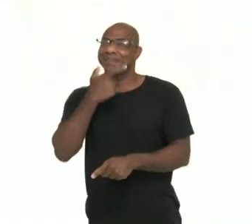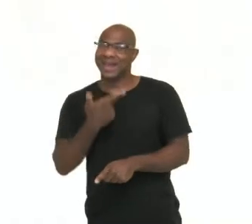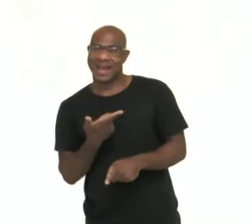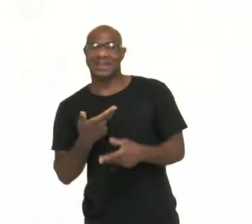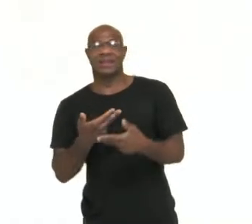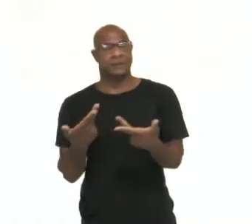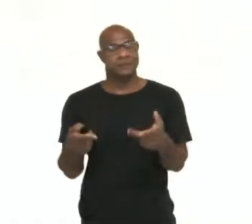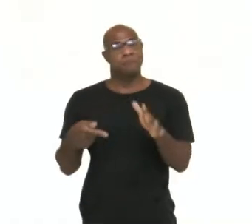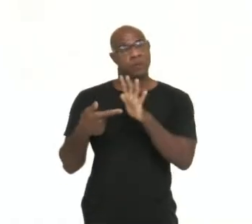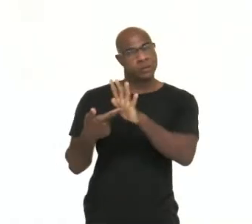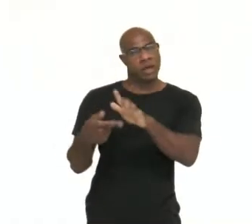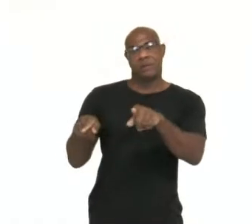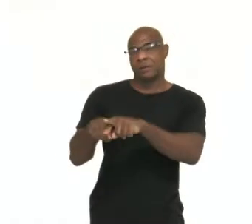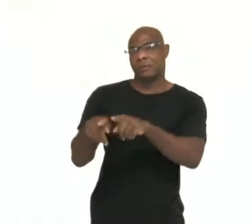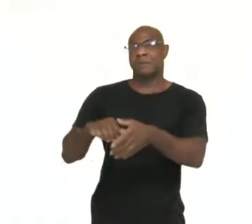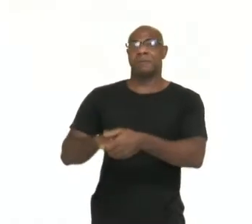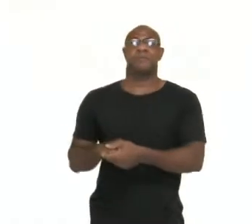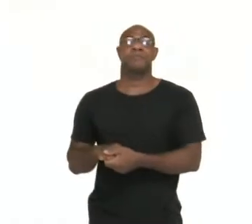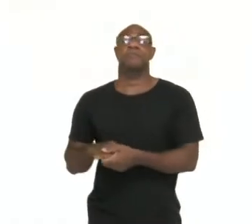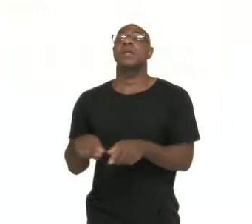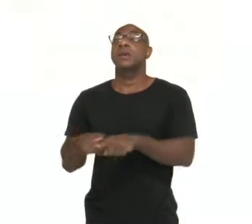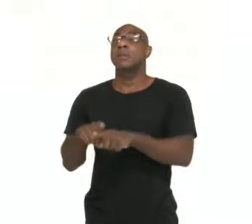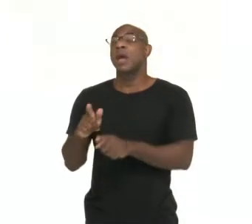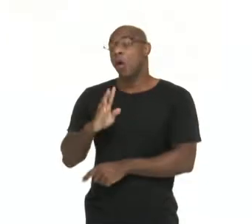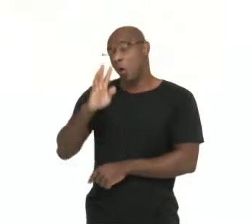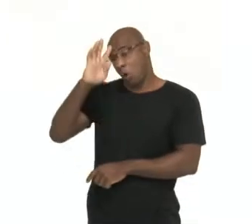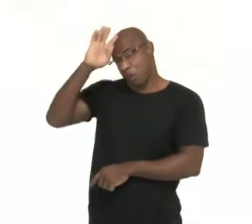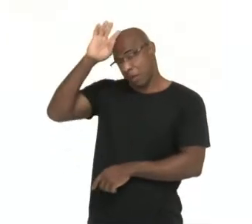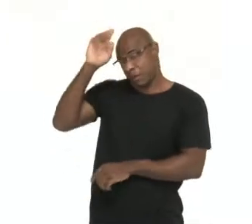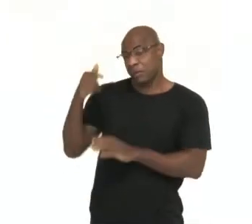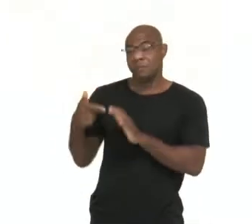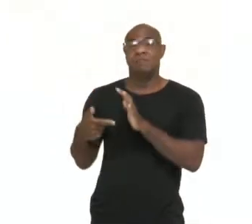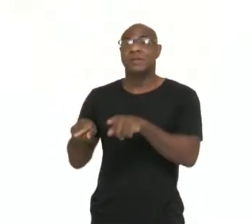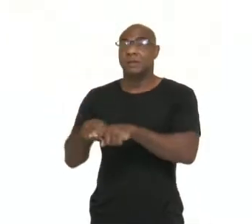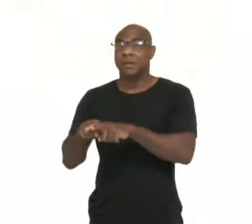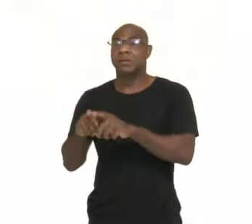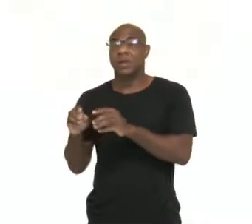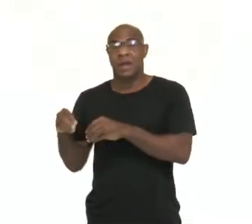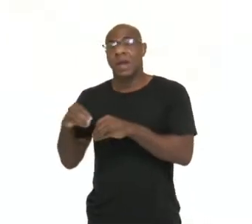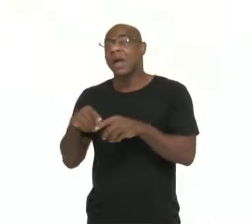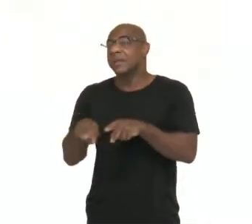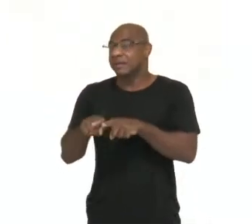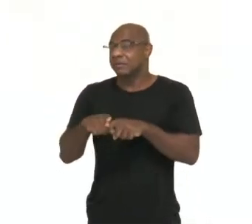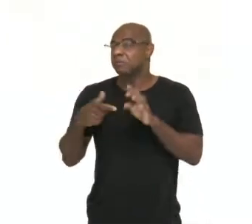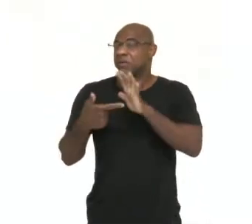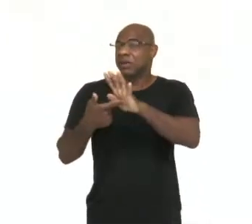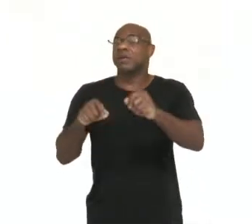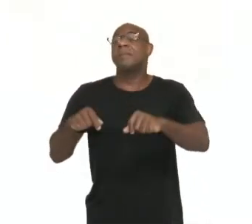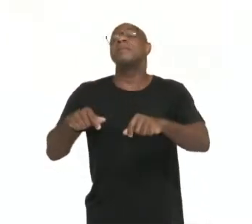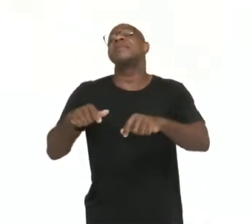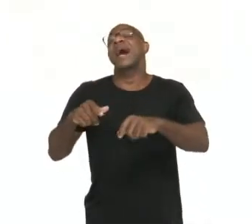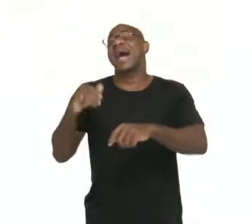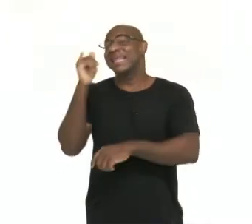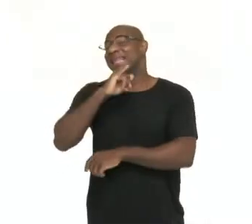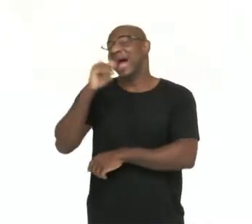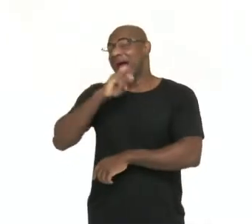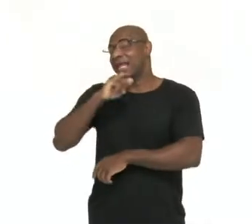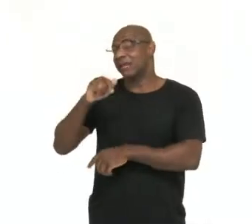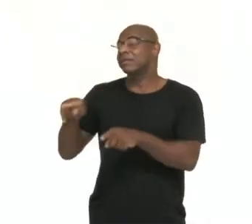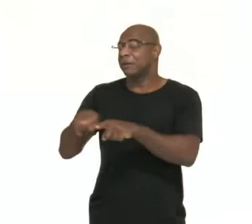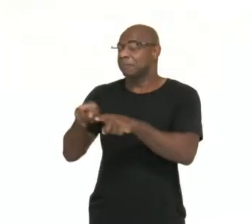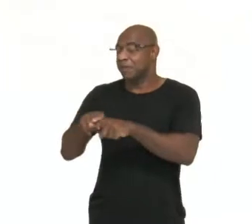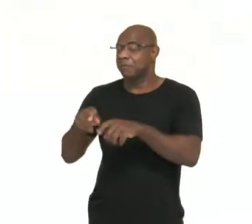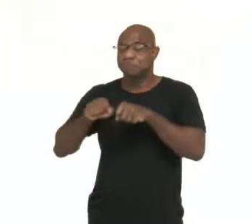Posteriormente, com as conquistas, os romanos levaram a mímica para a Itália, adequada ao gosto do espetáculo entre